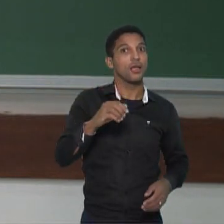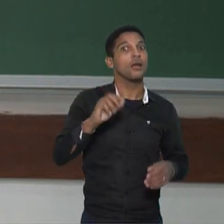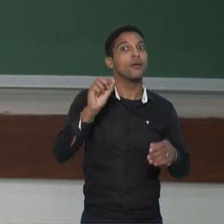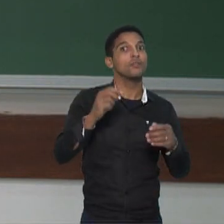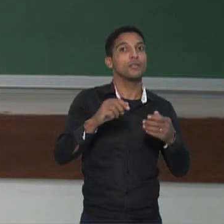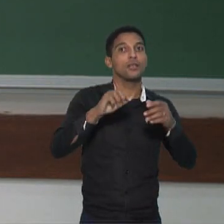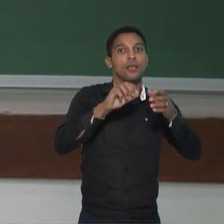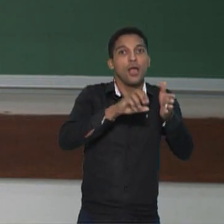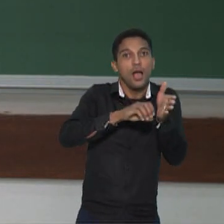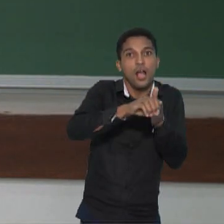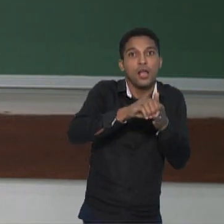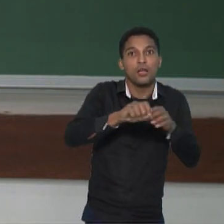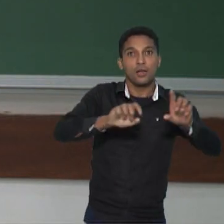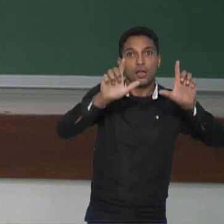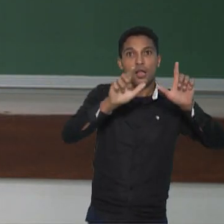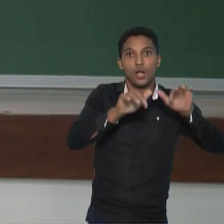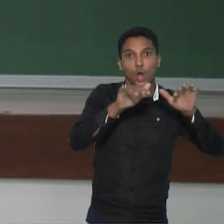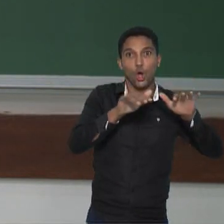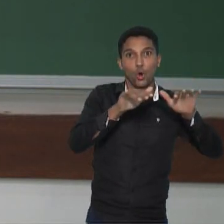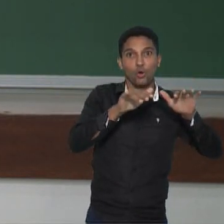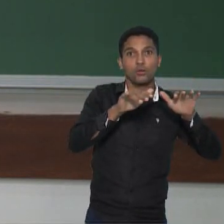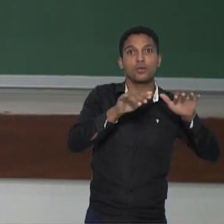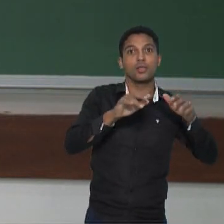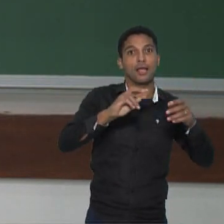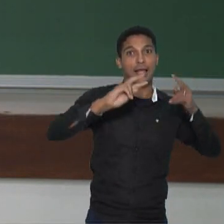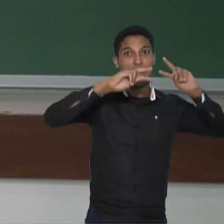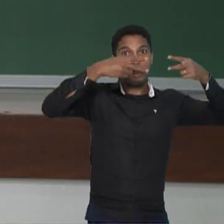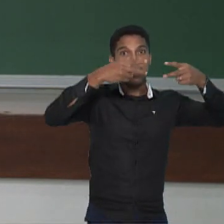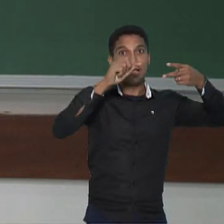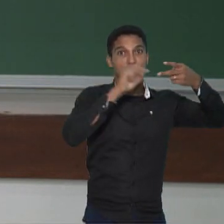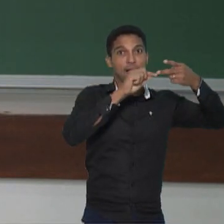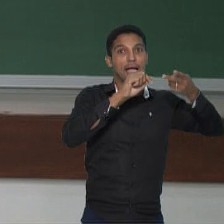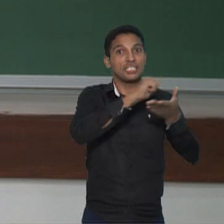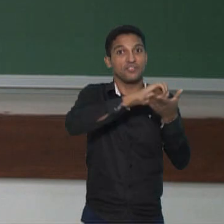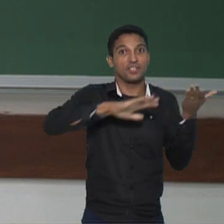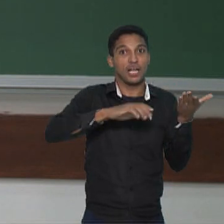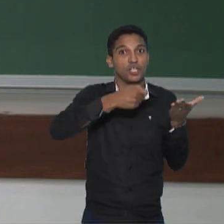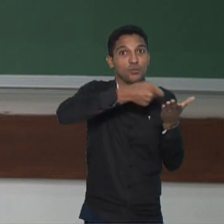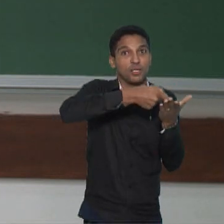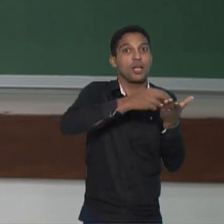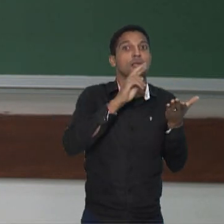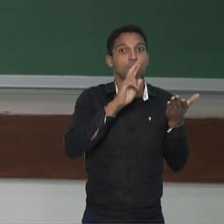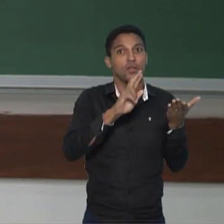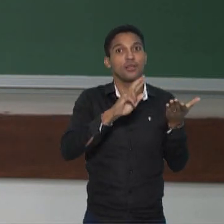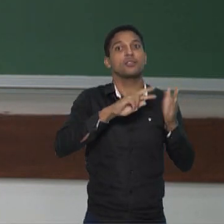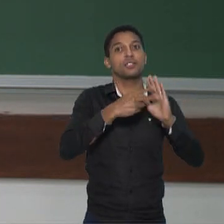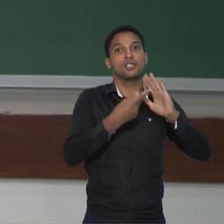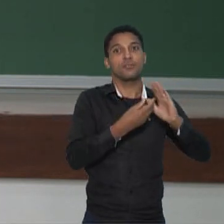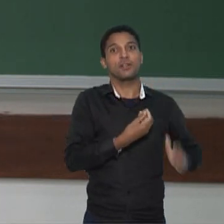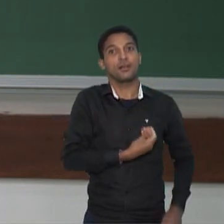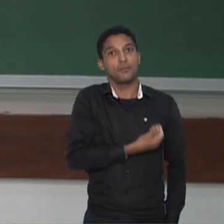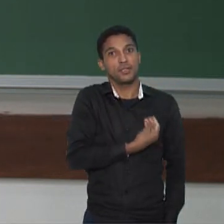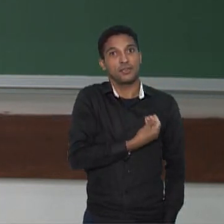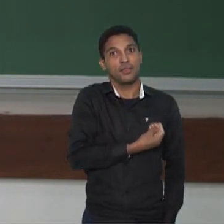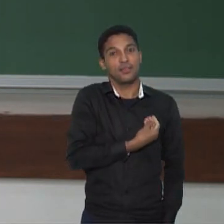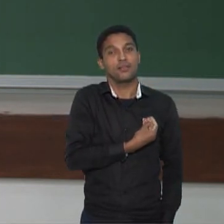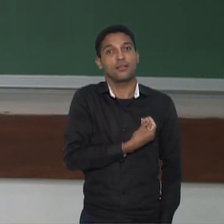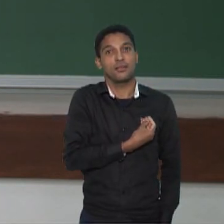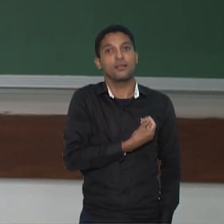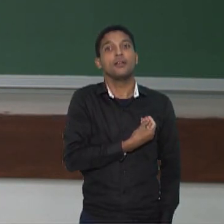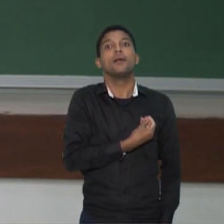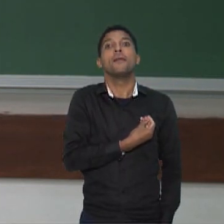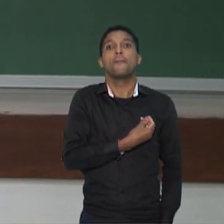presença para vocês não deixarem de fazer. São normalmente 2 exercícios, vocês fazem lá e depois você pode até fazer outros exercícios que o